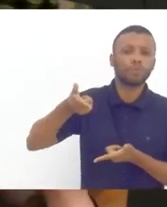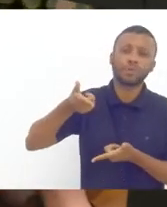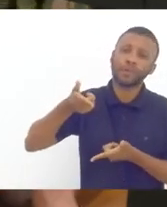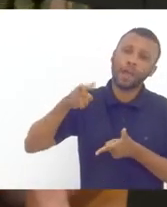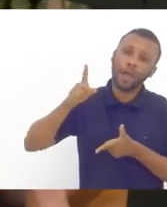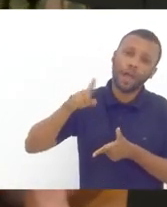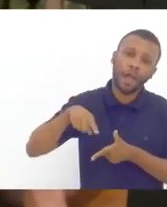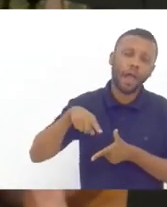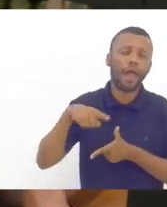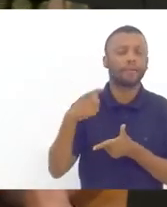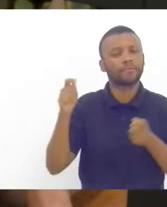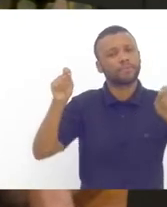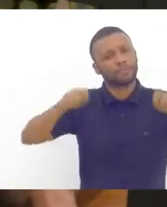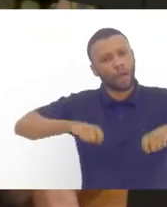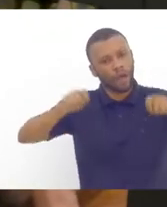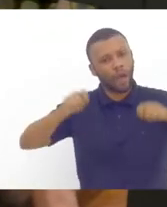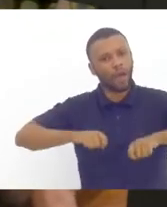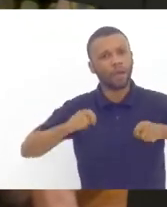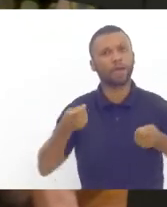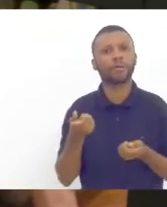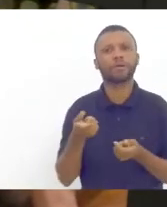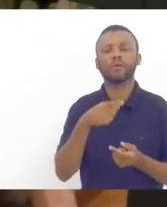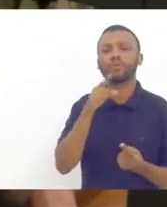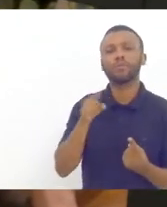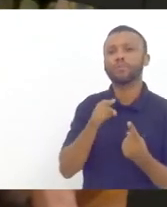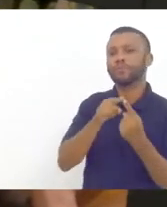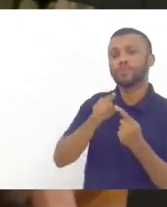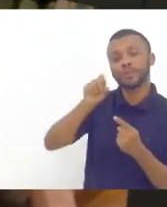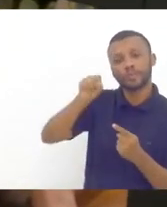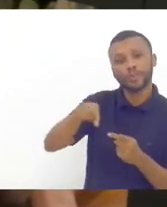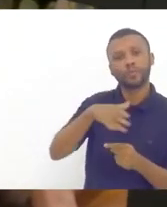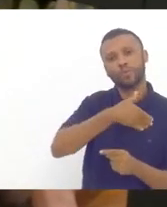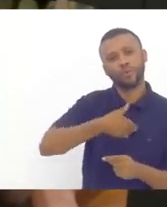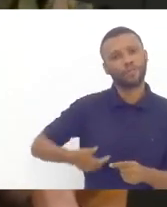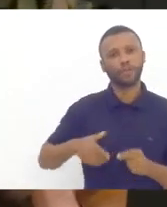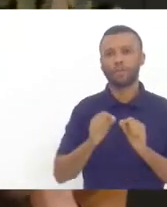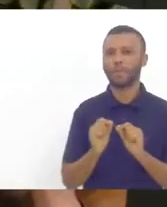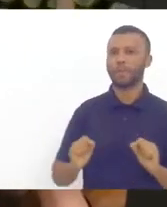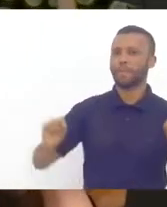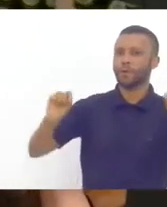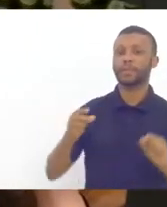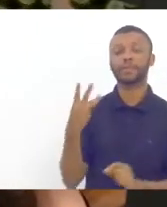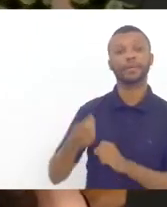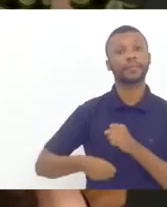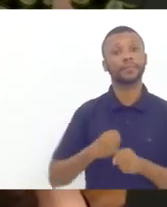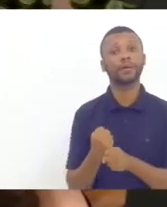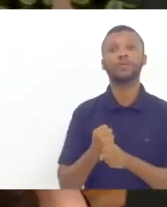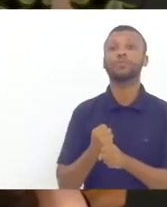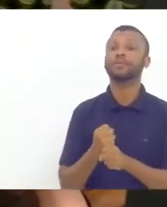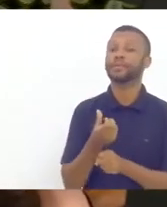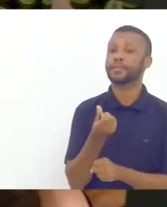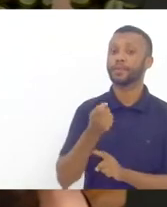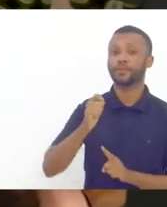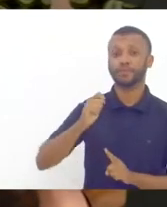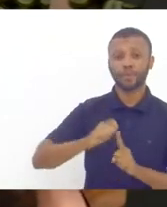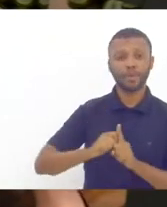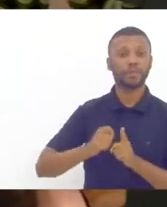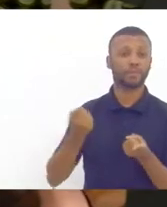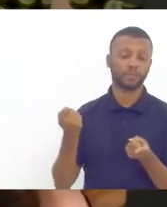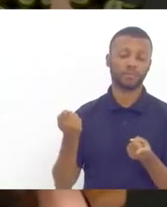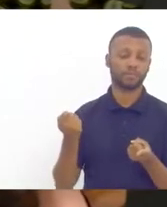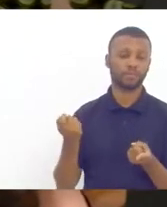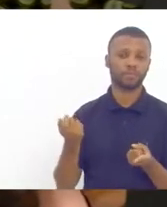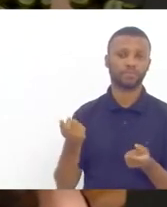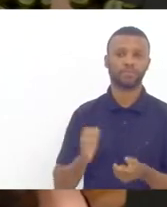bastante viável e é a intenção, sim, do governo fazer. Porque já faz 3 anos e meio da decisão do Supremo. Eu posso responder pelo momento